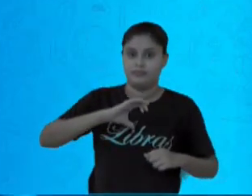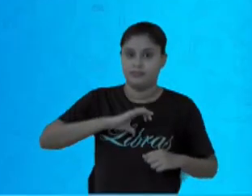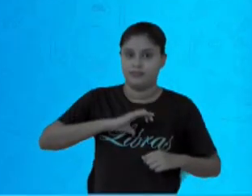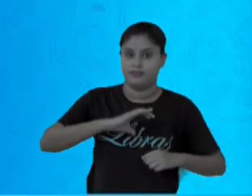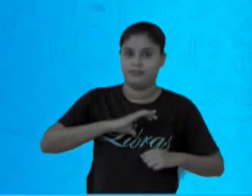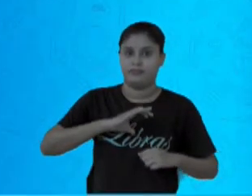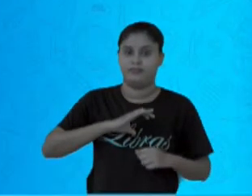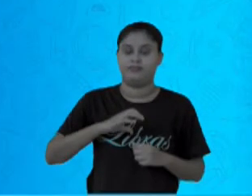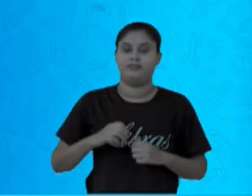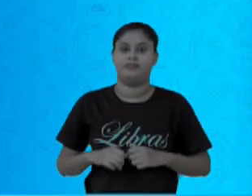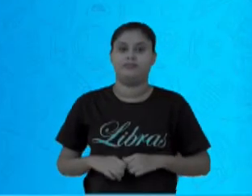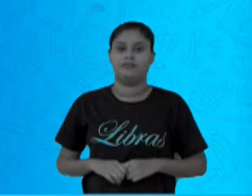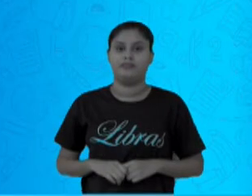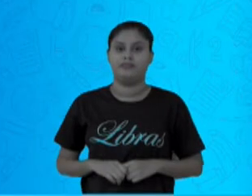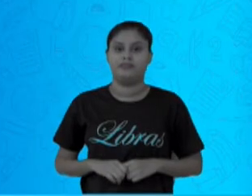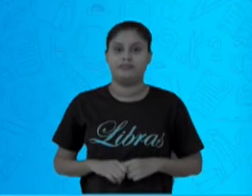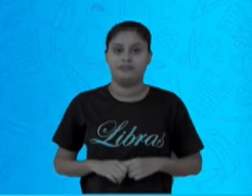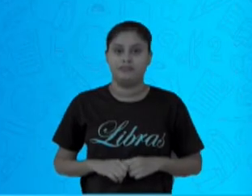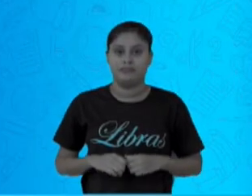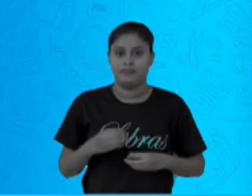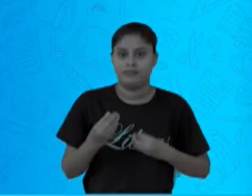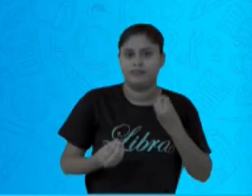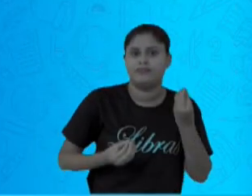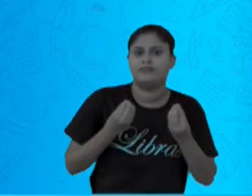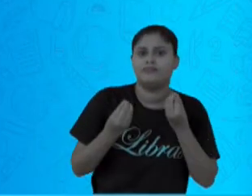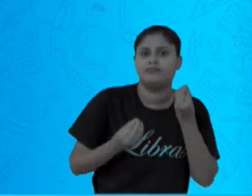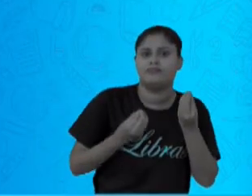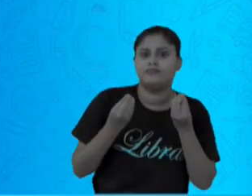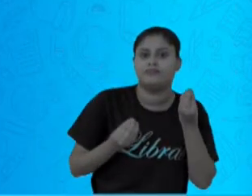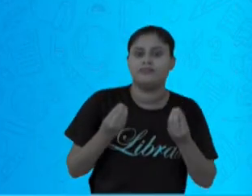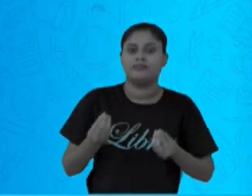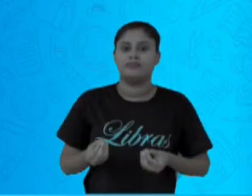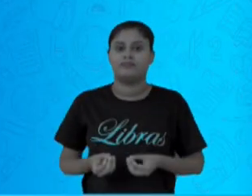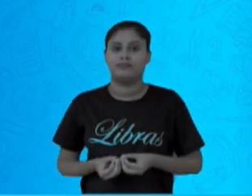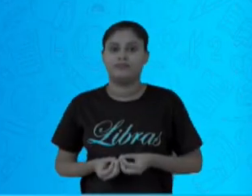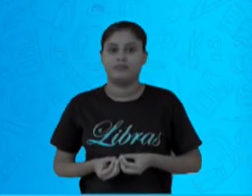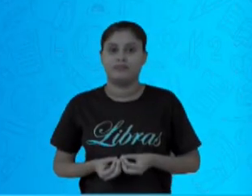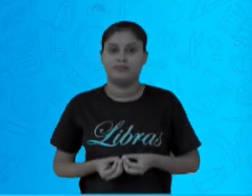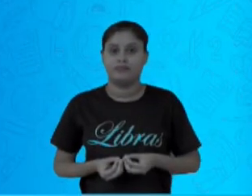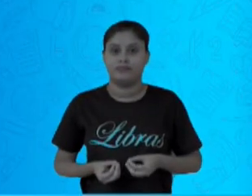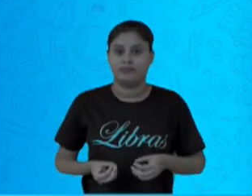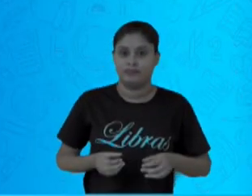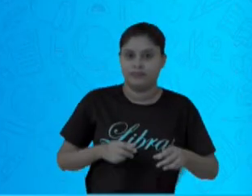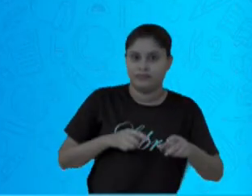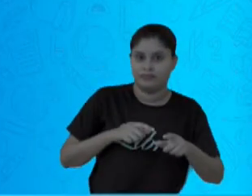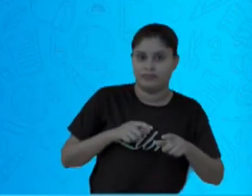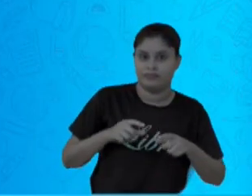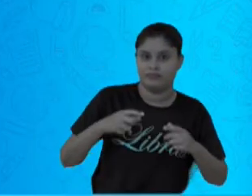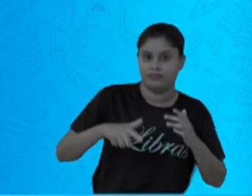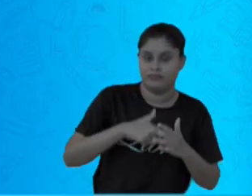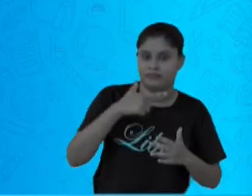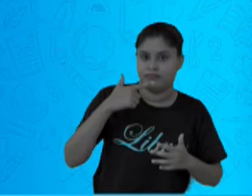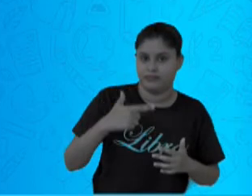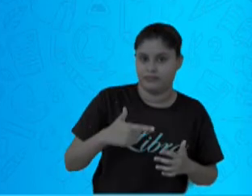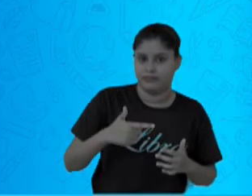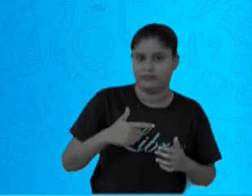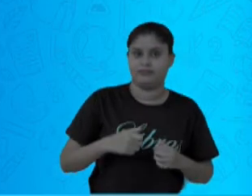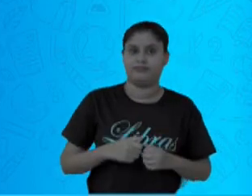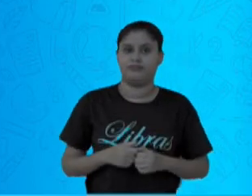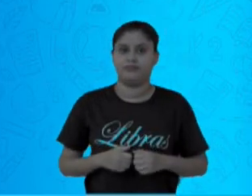Então, qual é a relação da zona rural com a zona urbana? Né? O que nós chamamos de cidade e